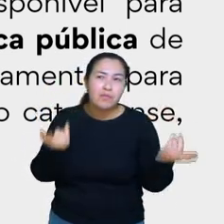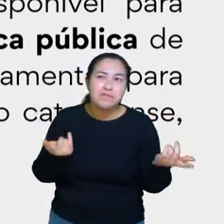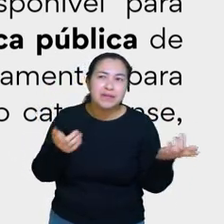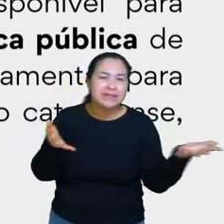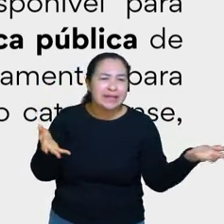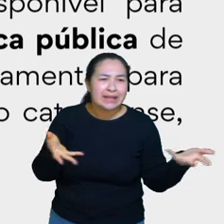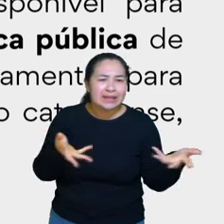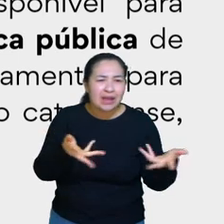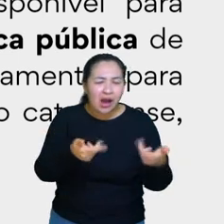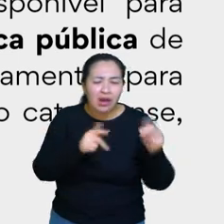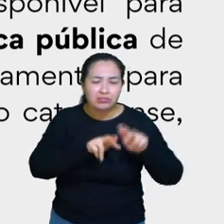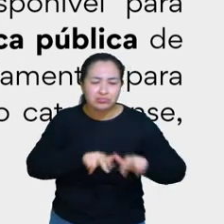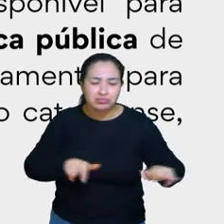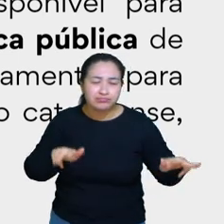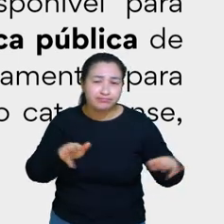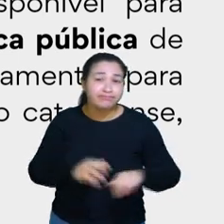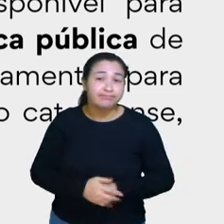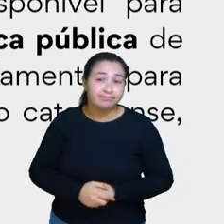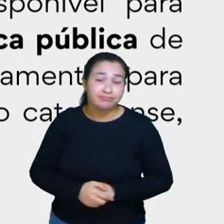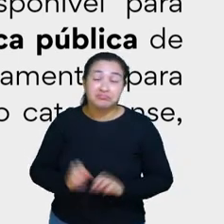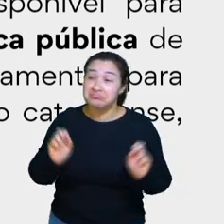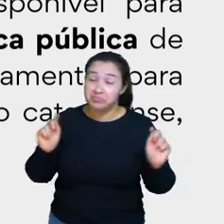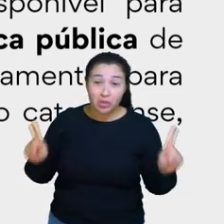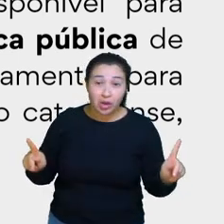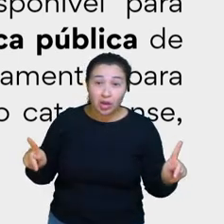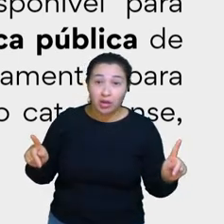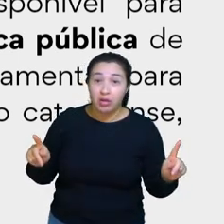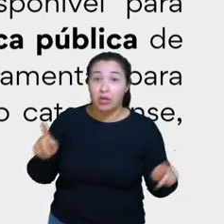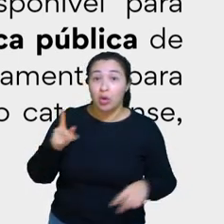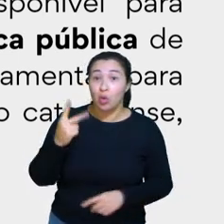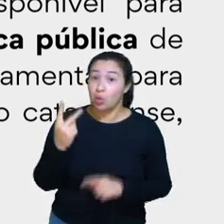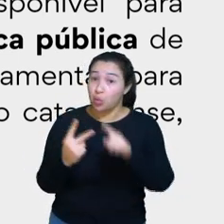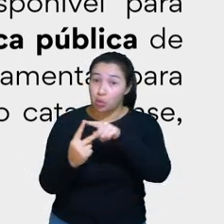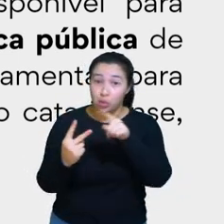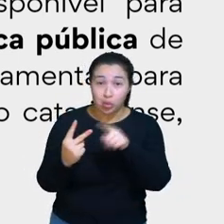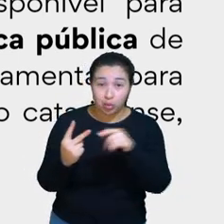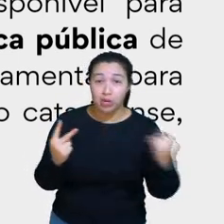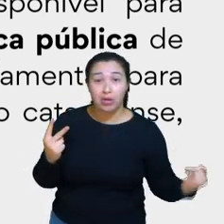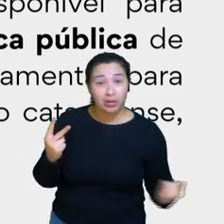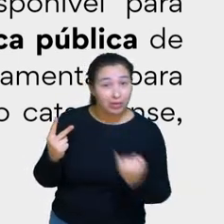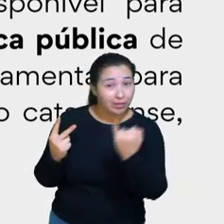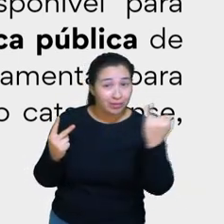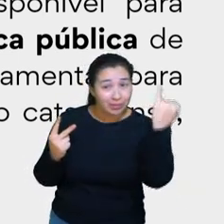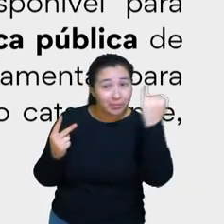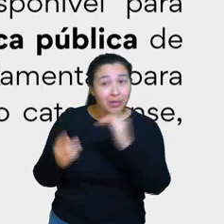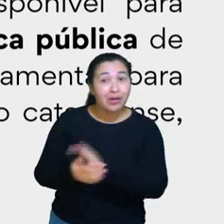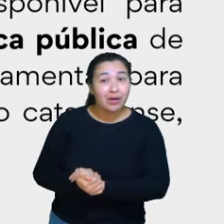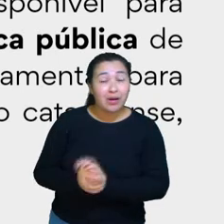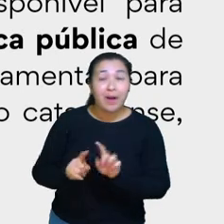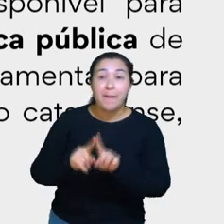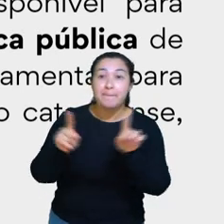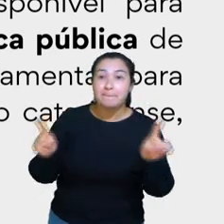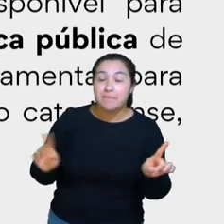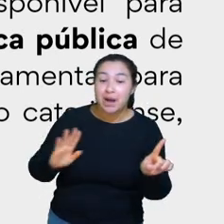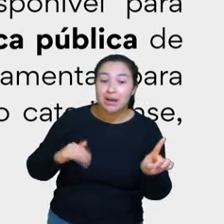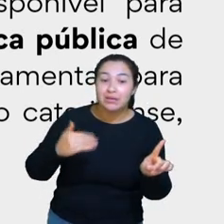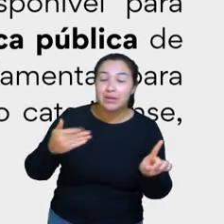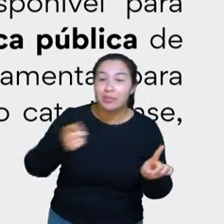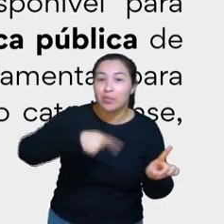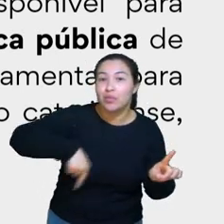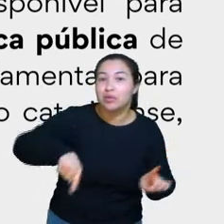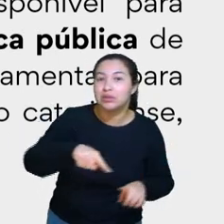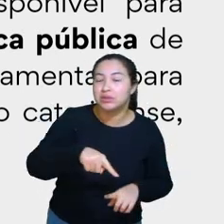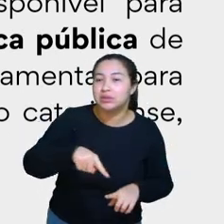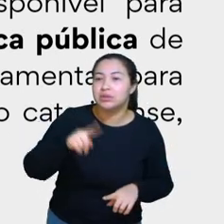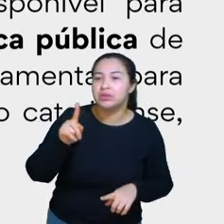qualitativas mas ok eu acho que as duas coisas são antes mas no final das contas nós somos medidos